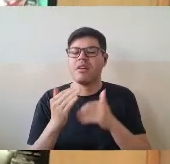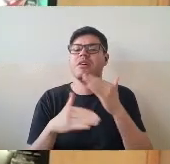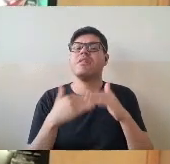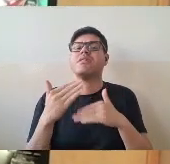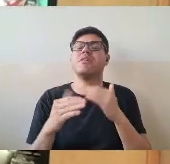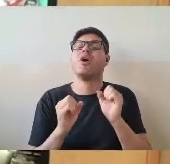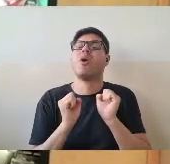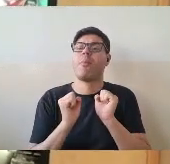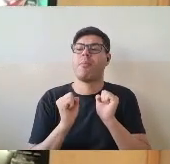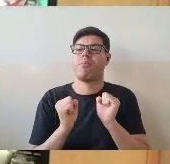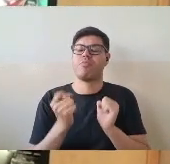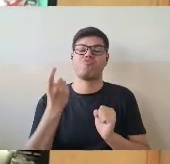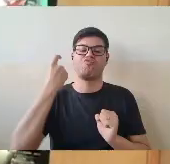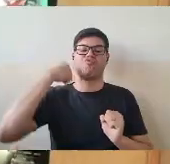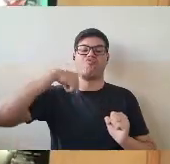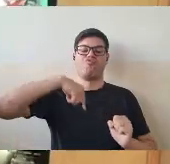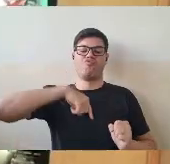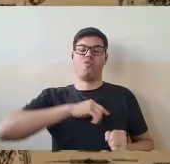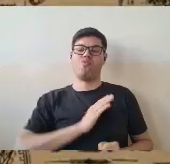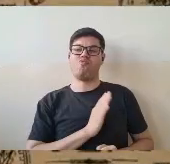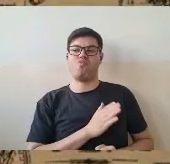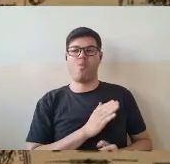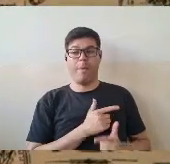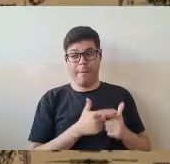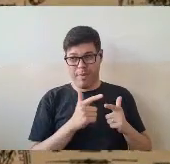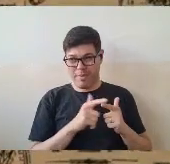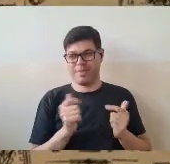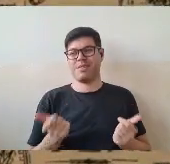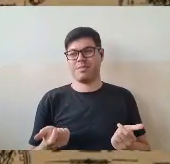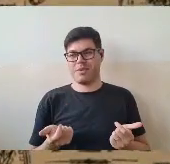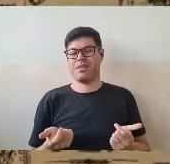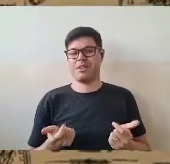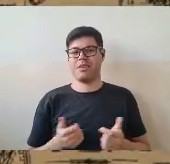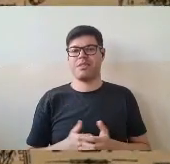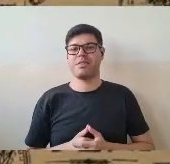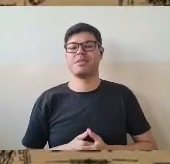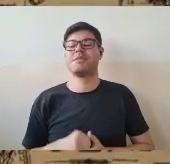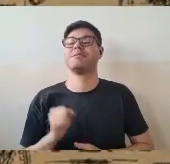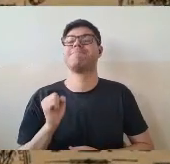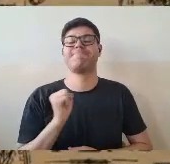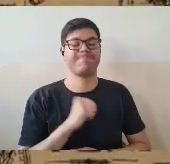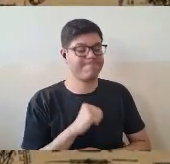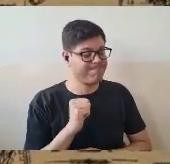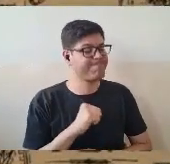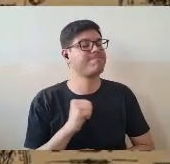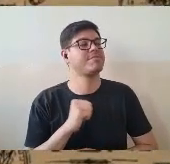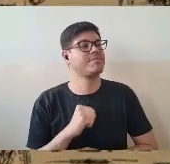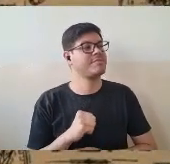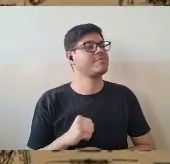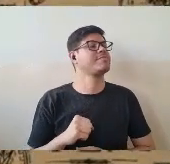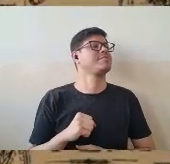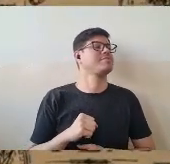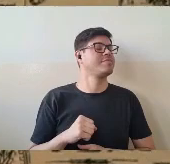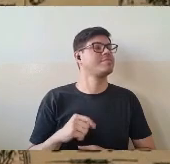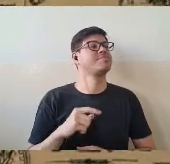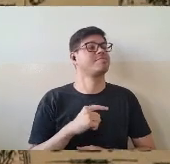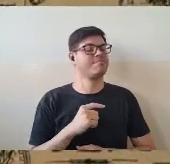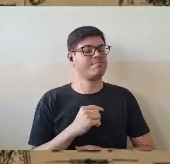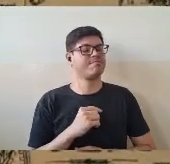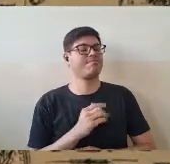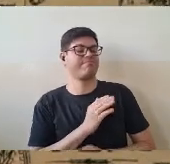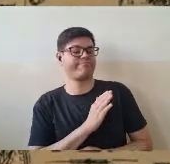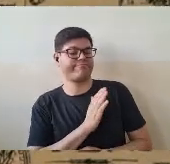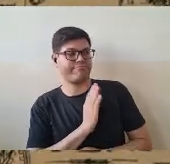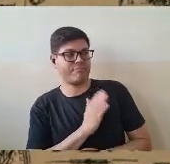uma doença que lambe a junta e morde o coração. Pra você Tá ter louco? ideia, tá? É. Lambe a junta e